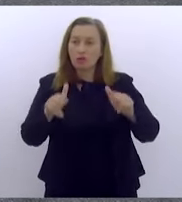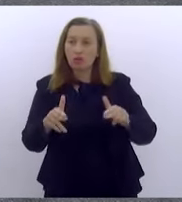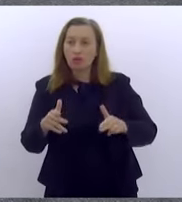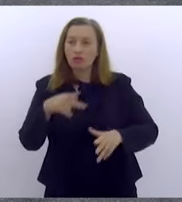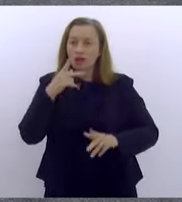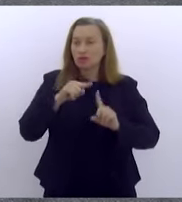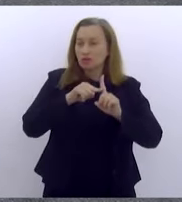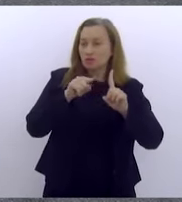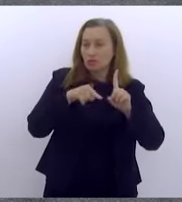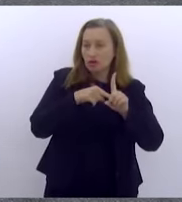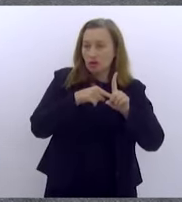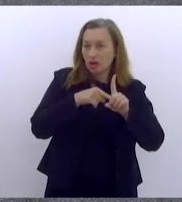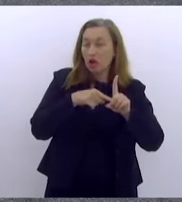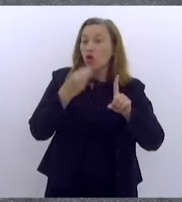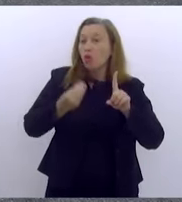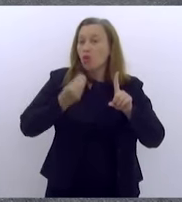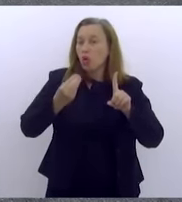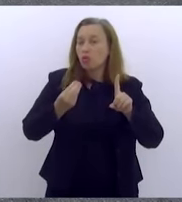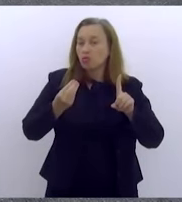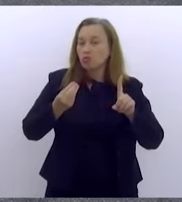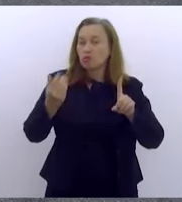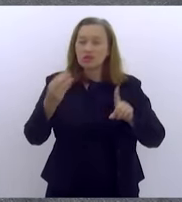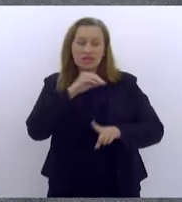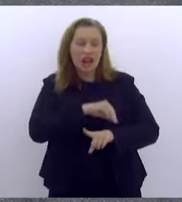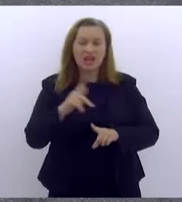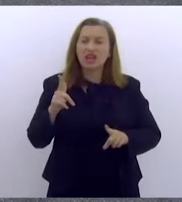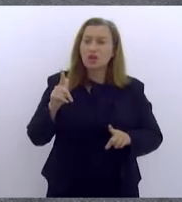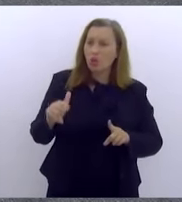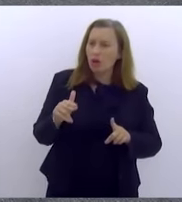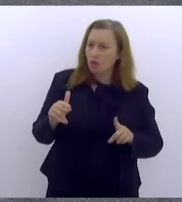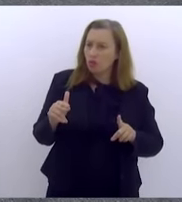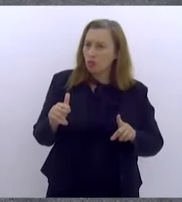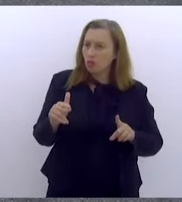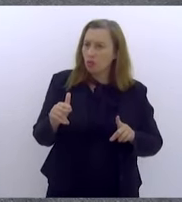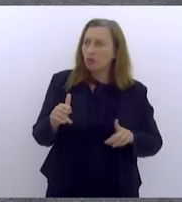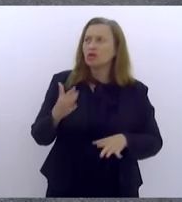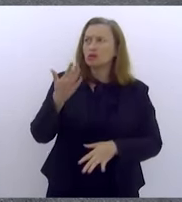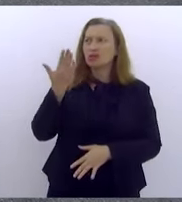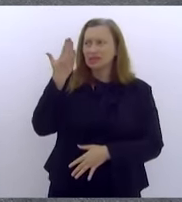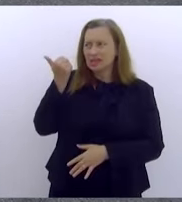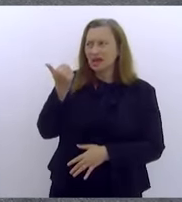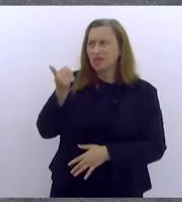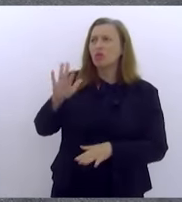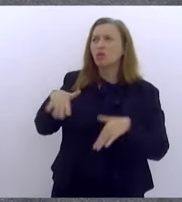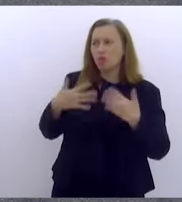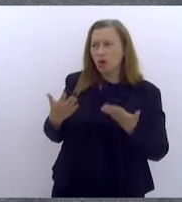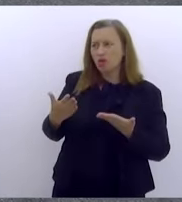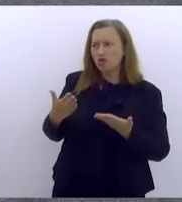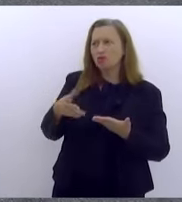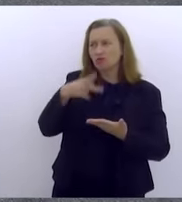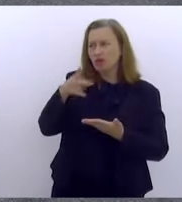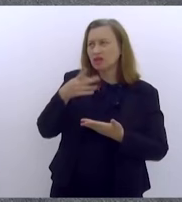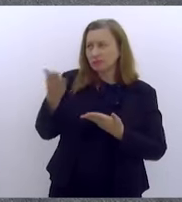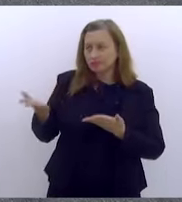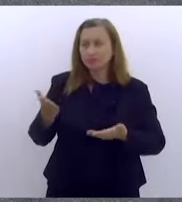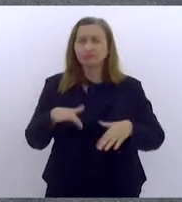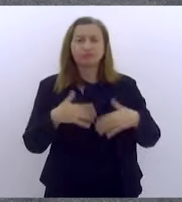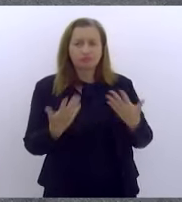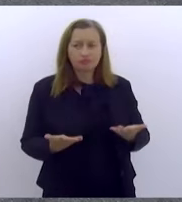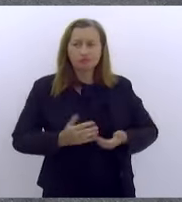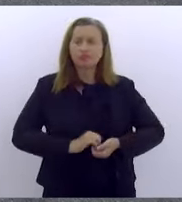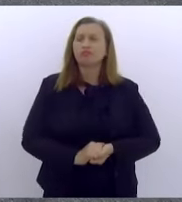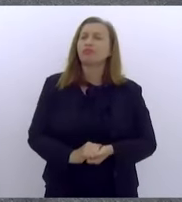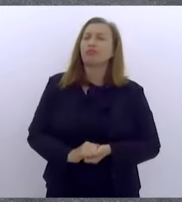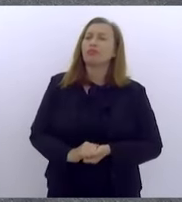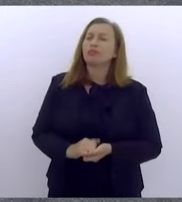querer ganhar exatamente a mesma coisa que os homens? Sua Excelência seguramente sabe a quem que eu estou me referindo. Então,